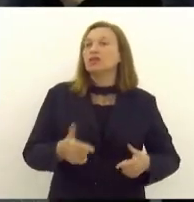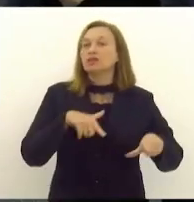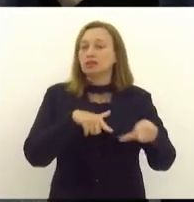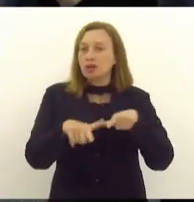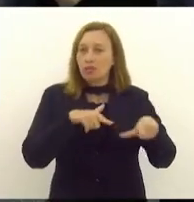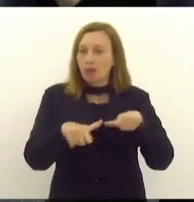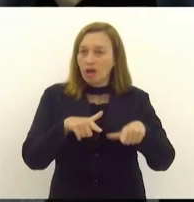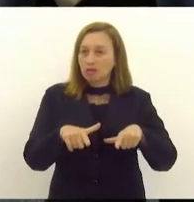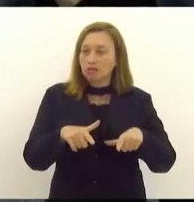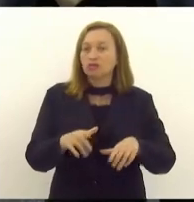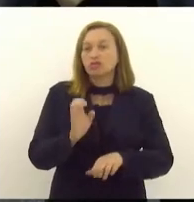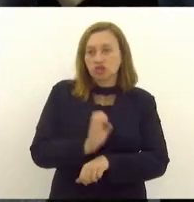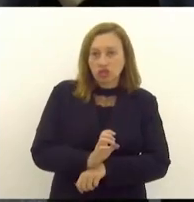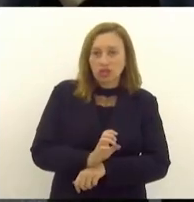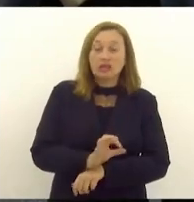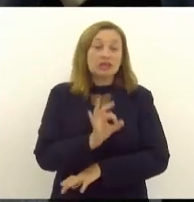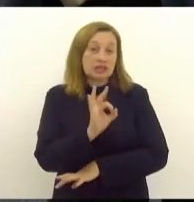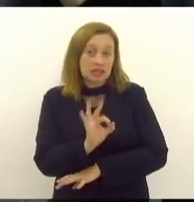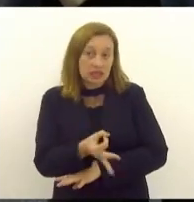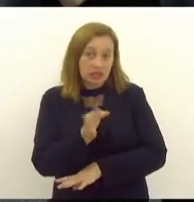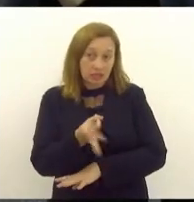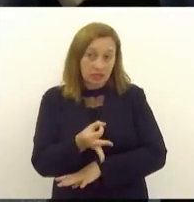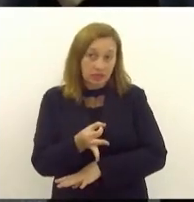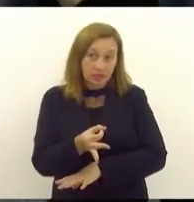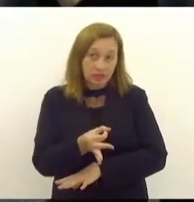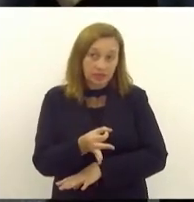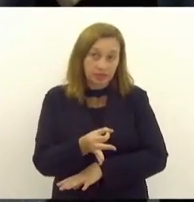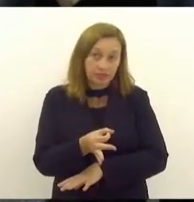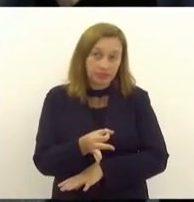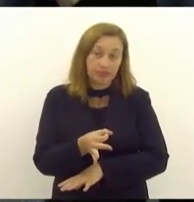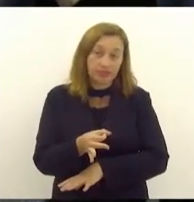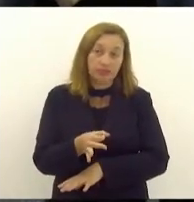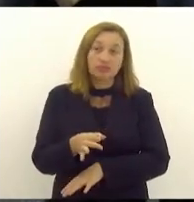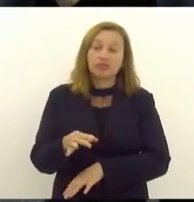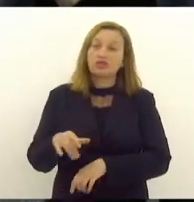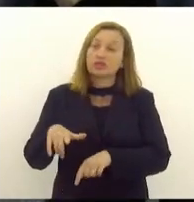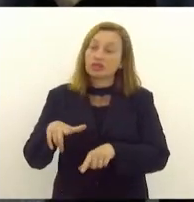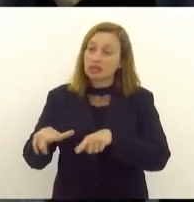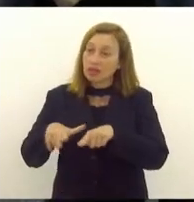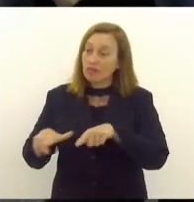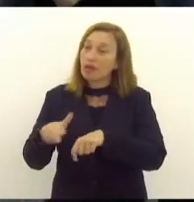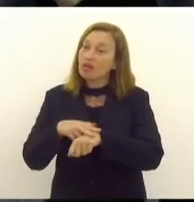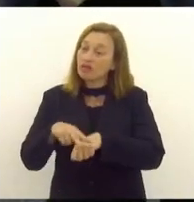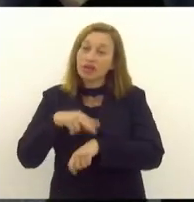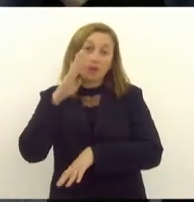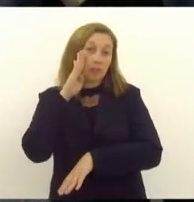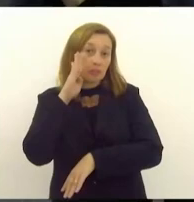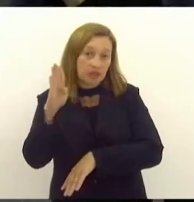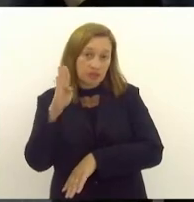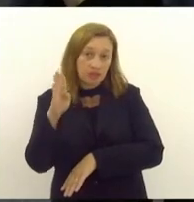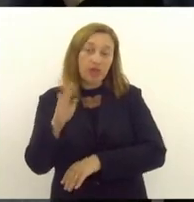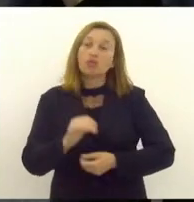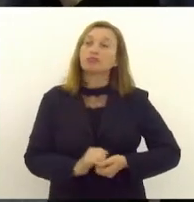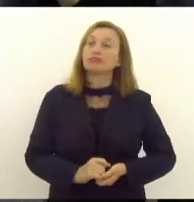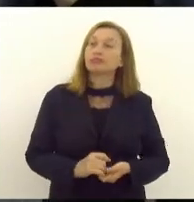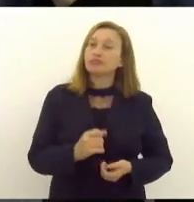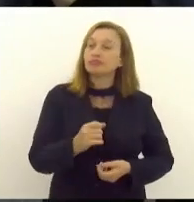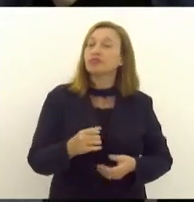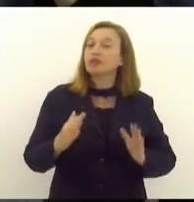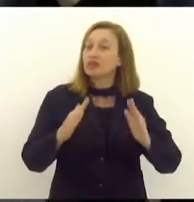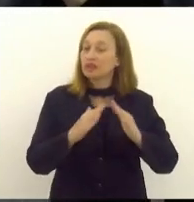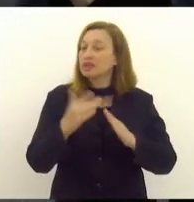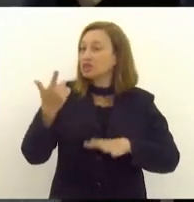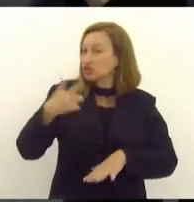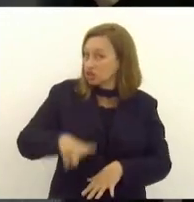serviços do nosso Estado vem justamente desse emprego Verde então é fundamental a gente nessa casa